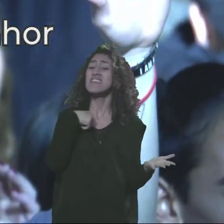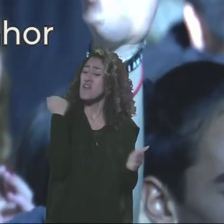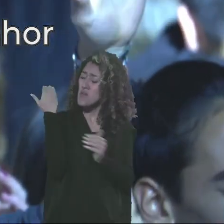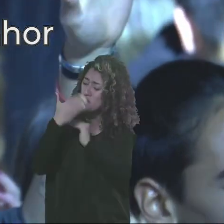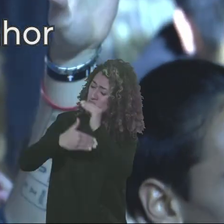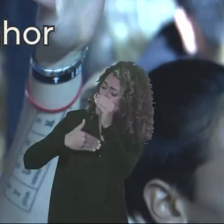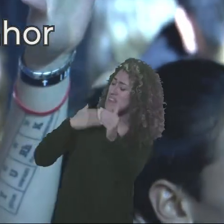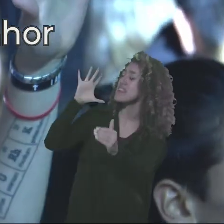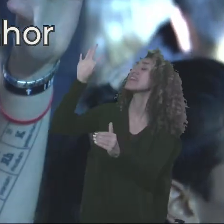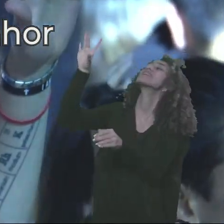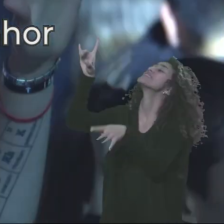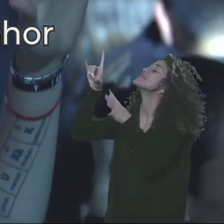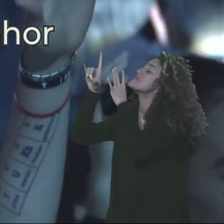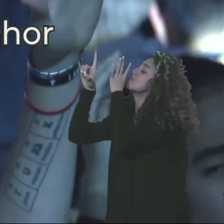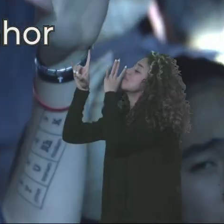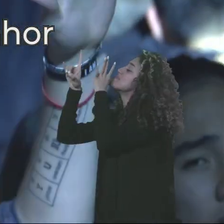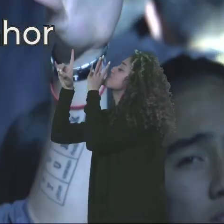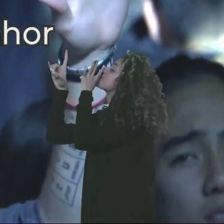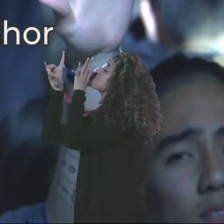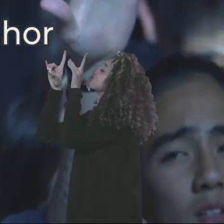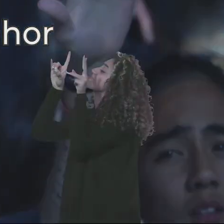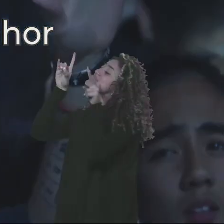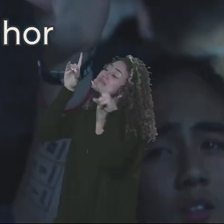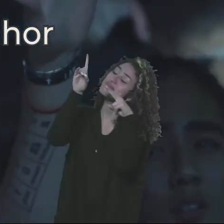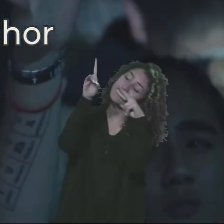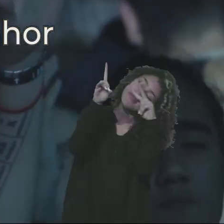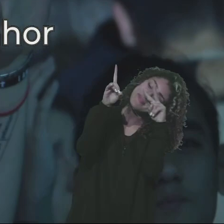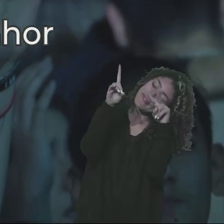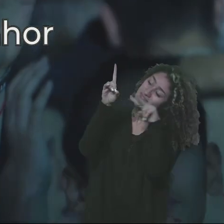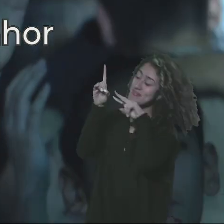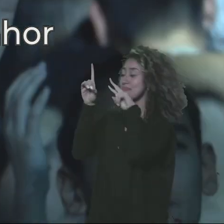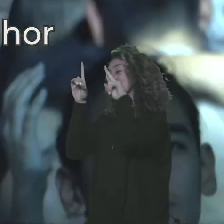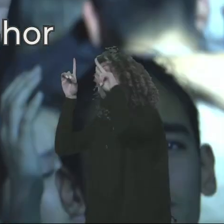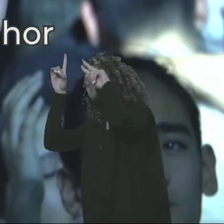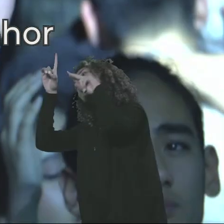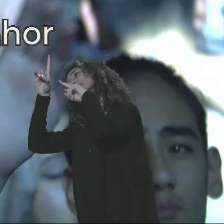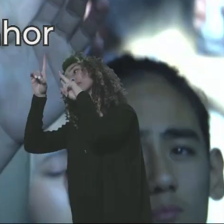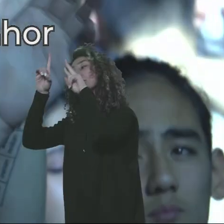Senhor. Olharei para Ti.